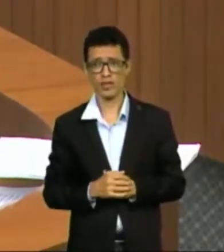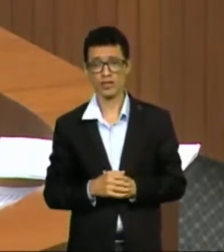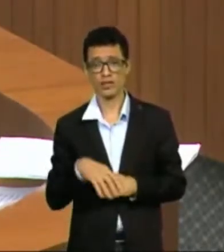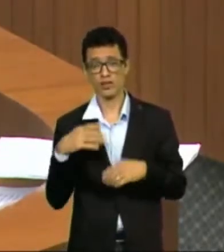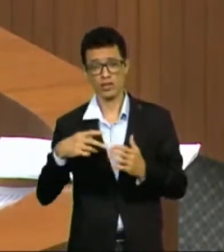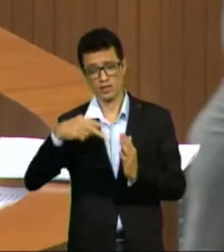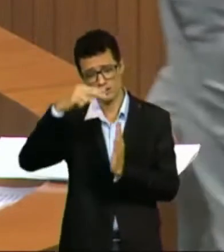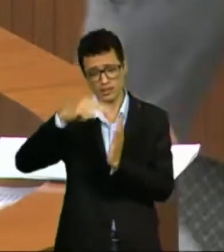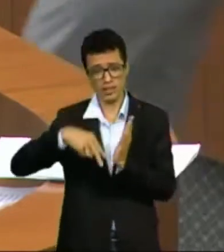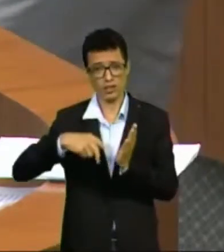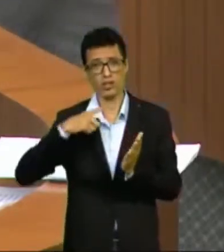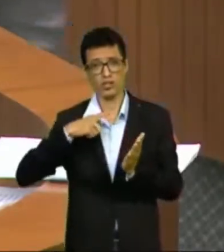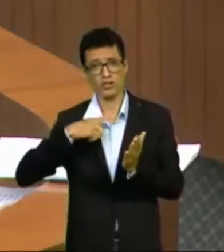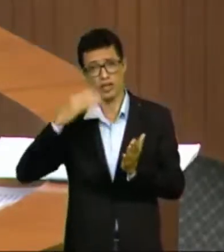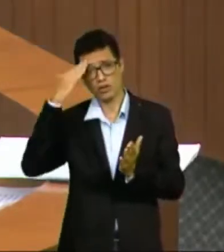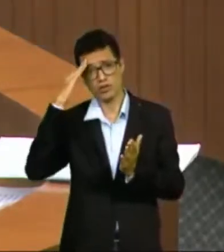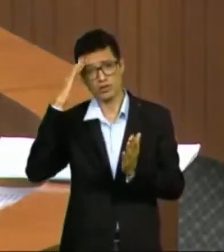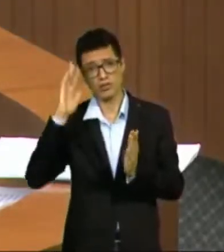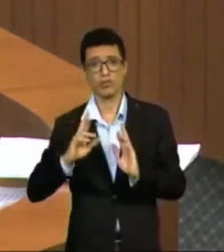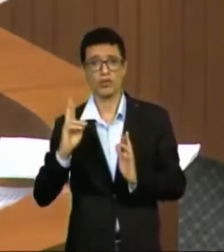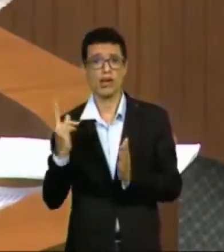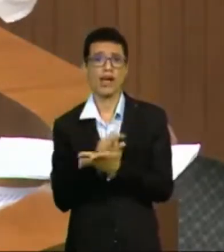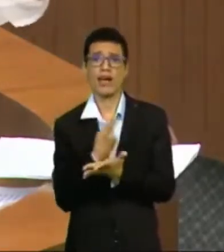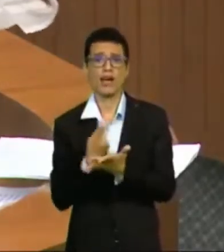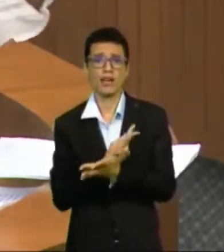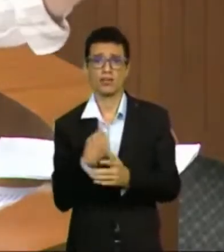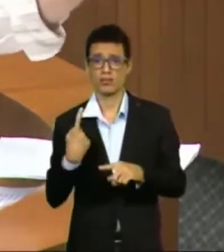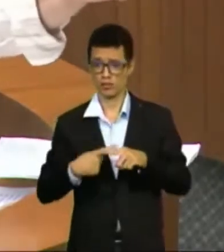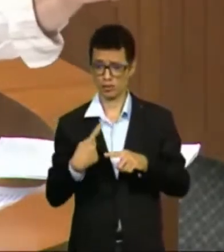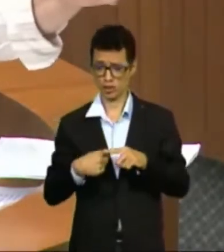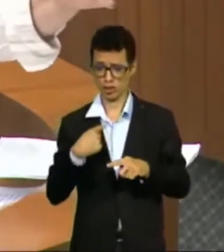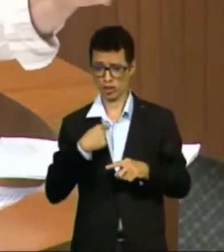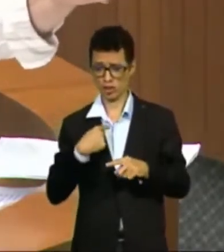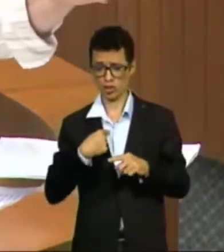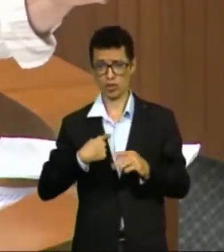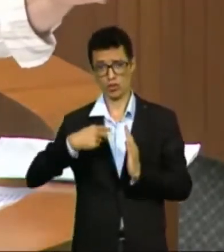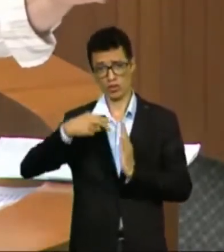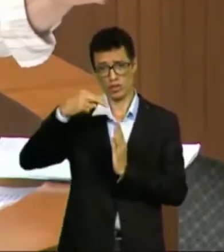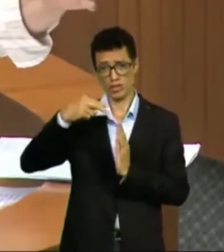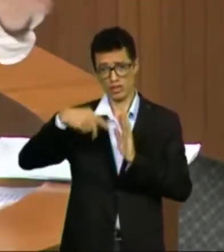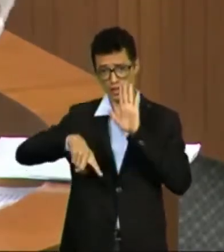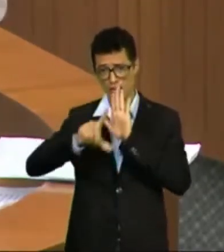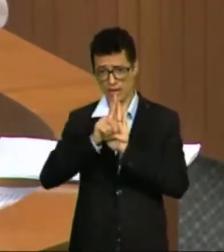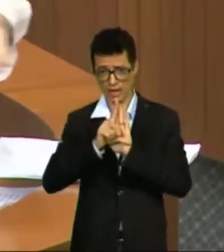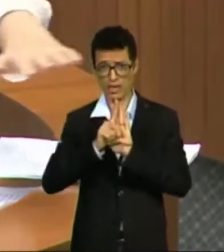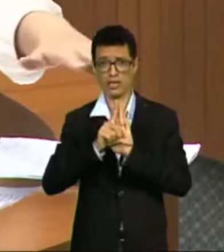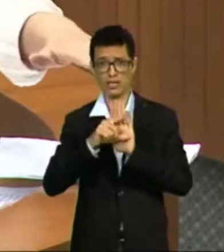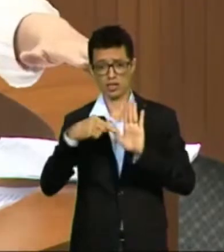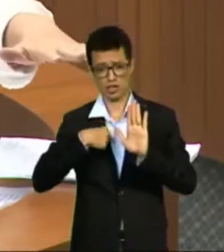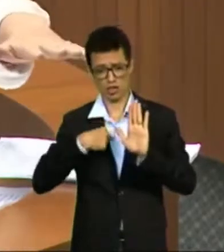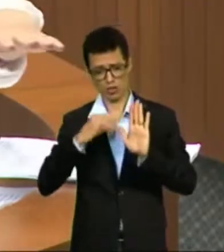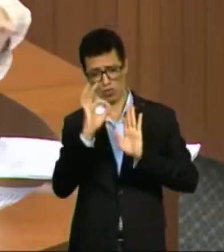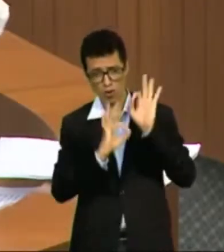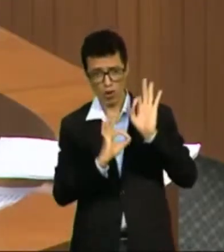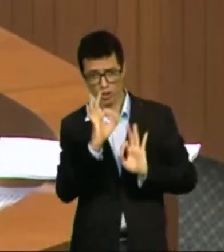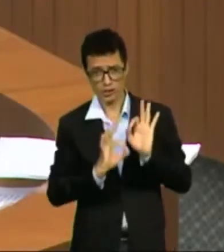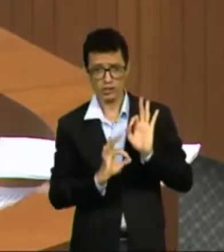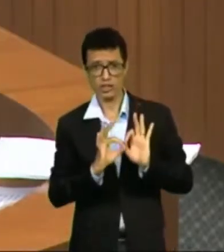nessa lei que foi criada por mim, eu não estava obrigando os presos a lerem. Eles têm o